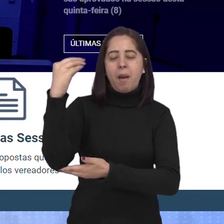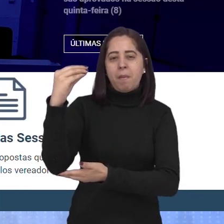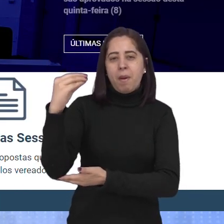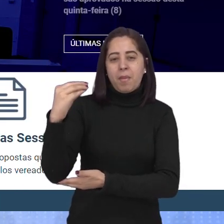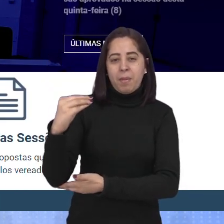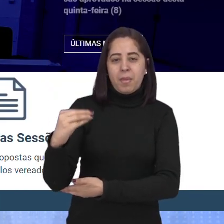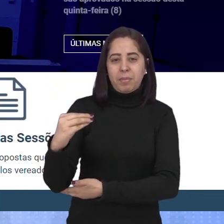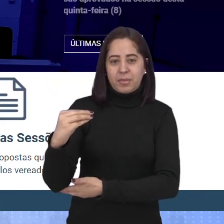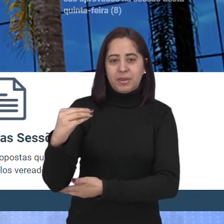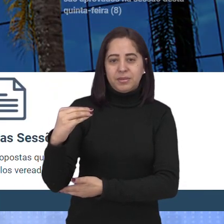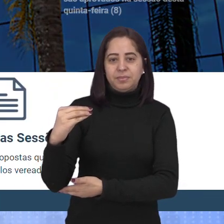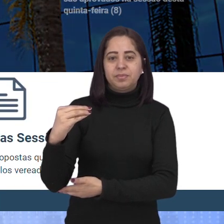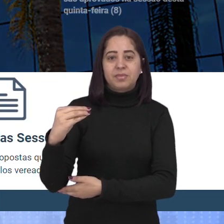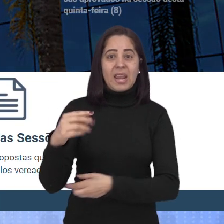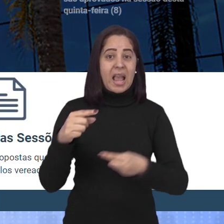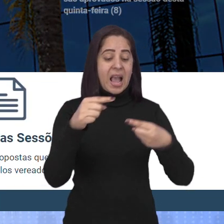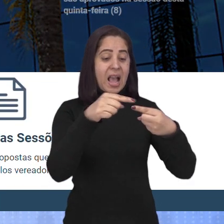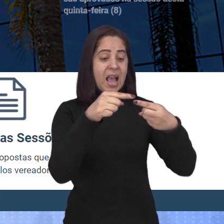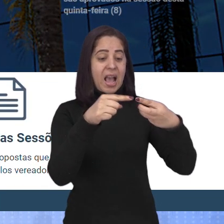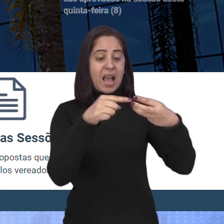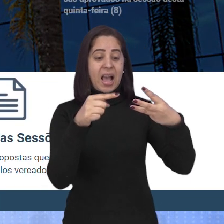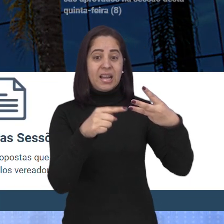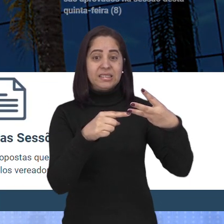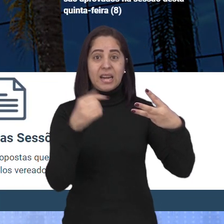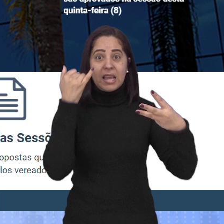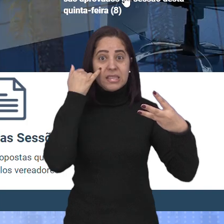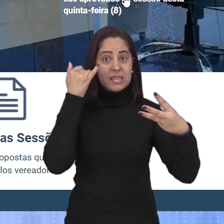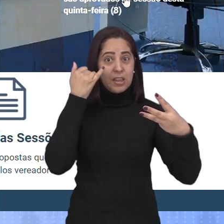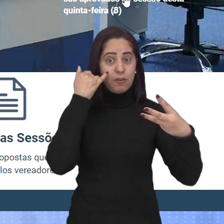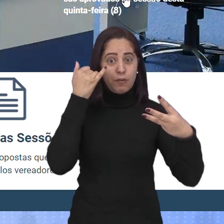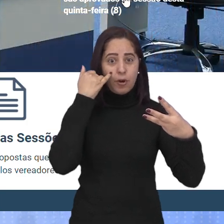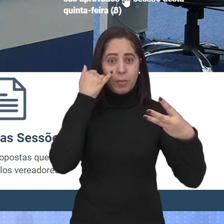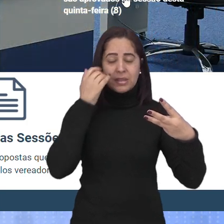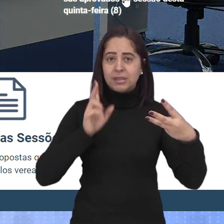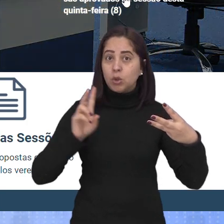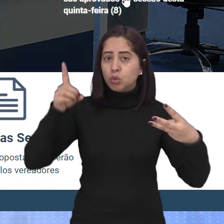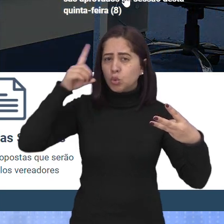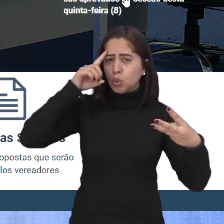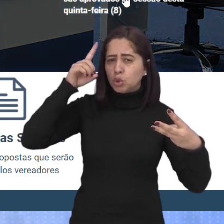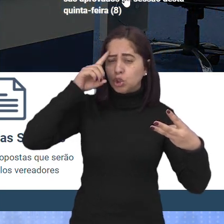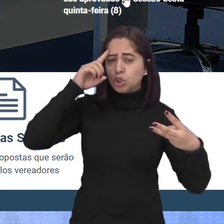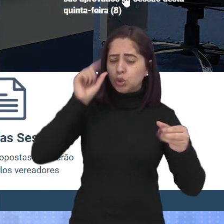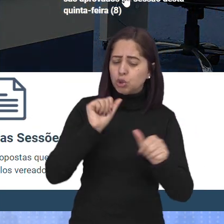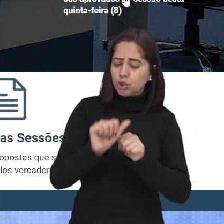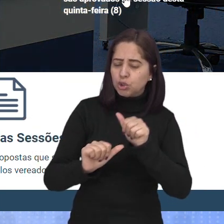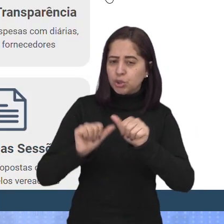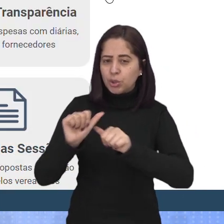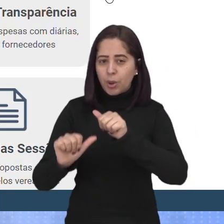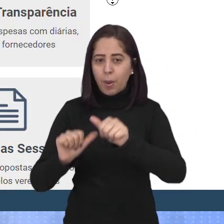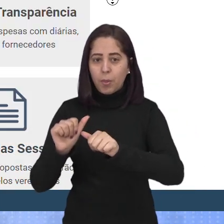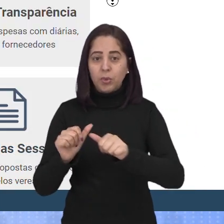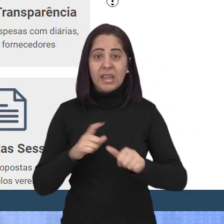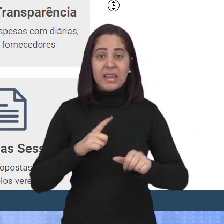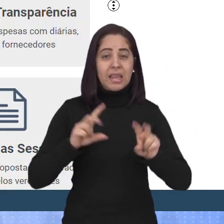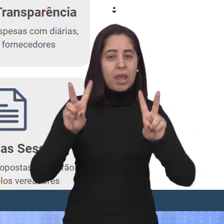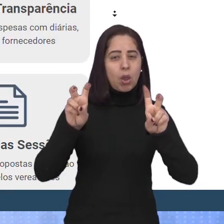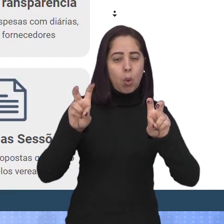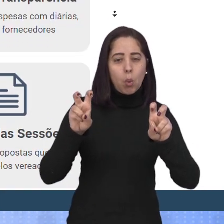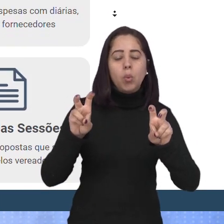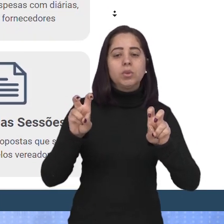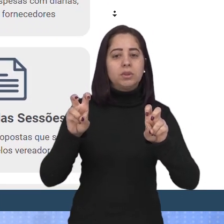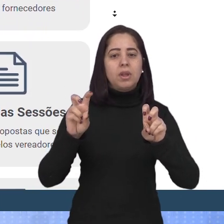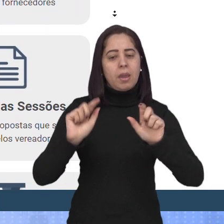da Câmara chamam a atenção. São 3 notícias de capa, atualizadas diariamente. Entre os temas